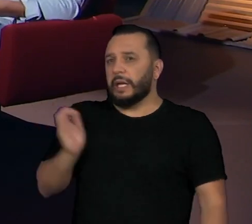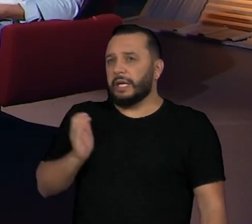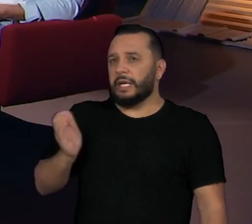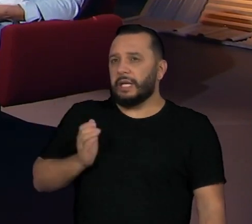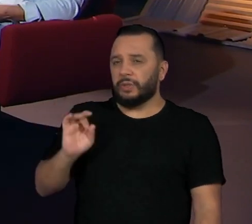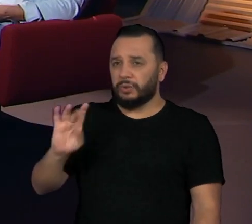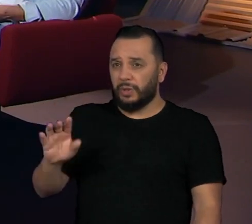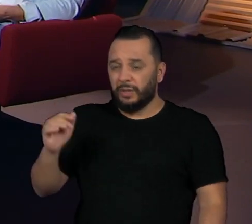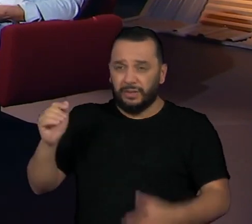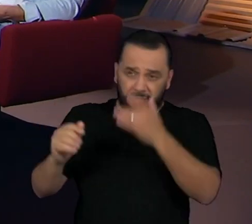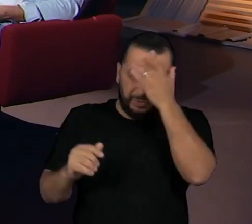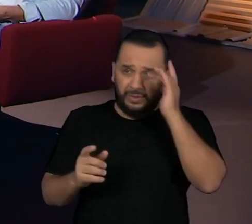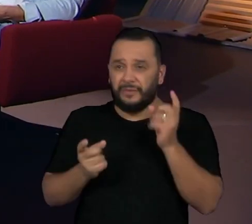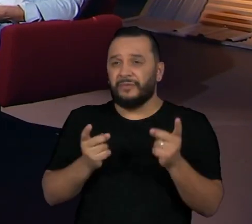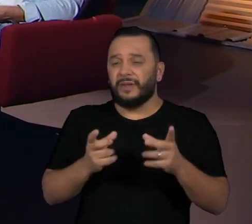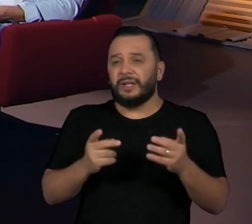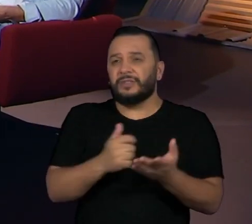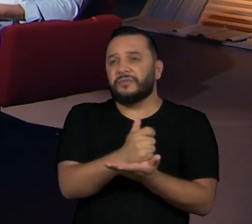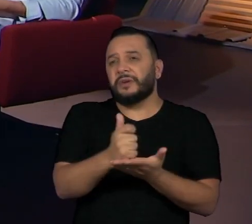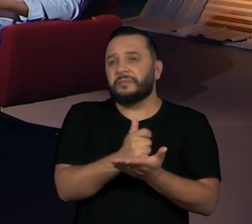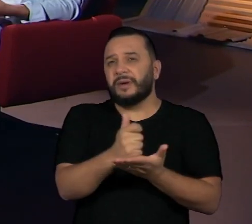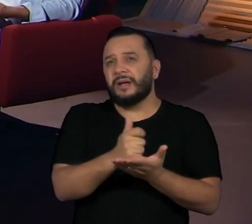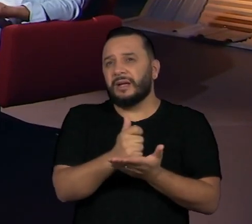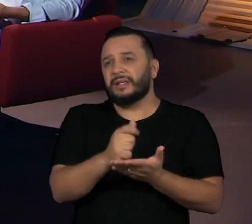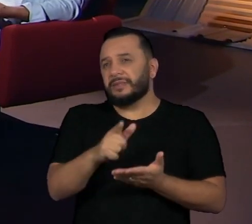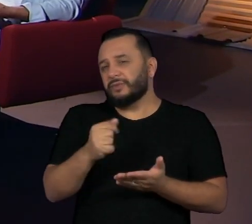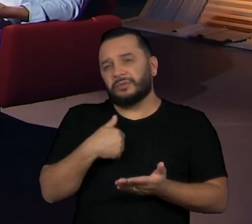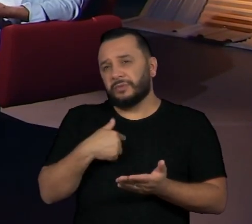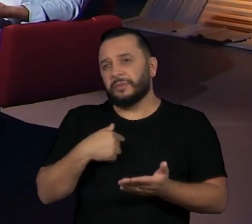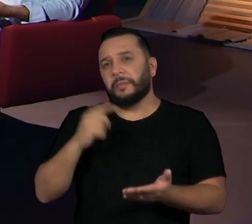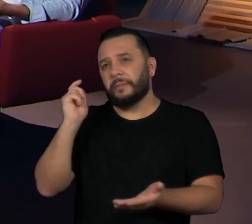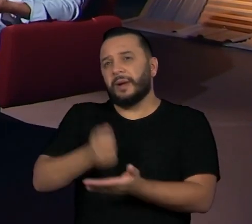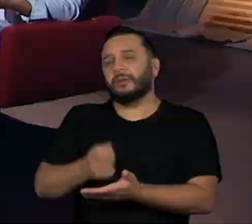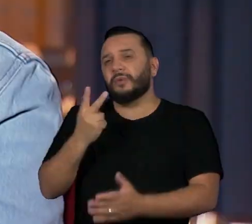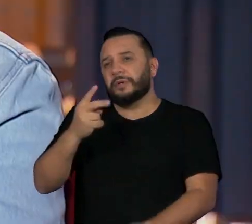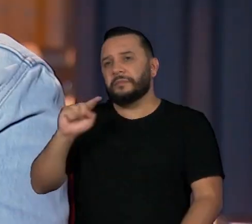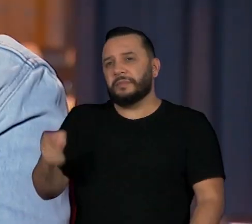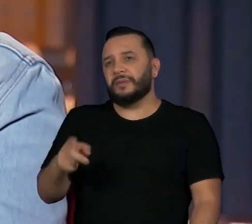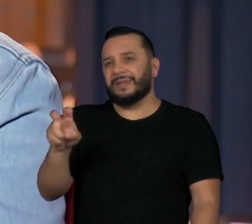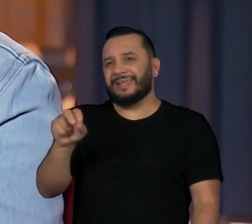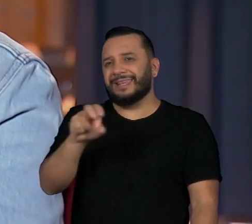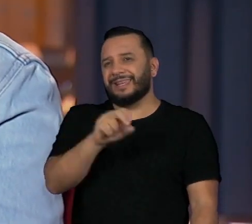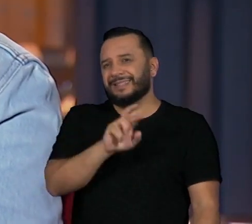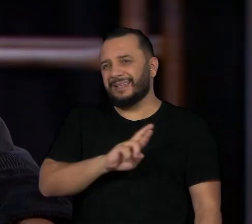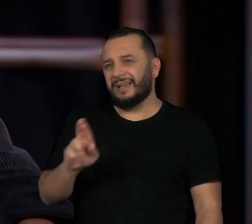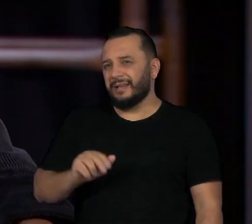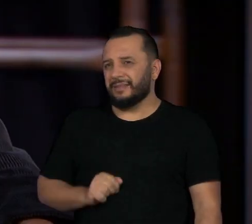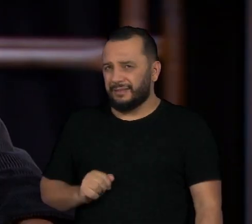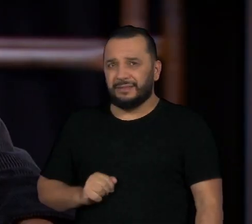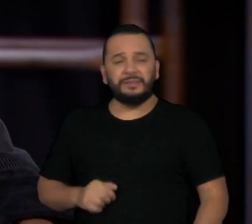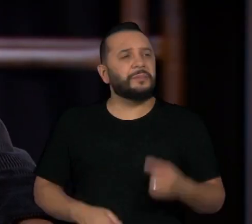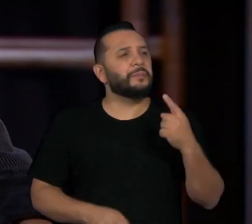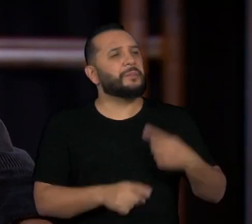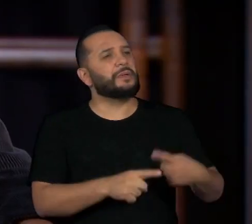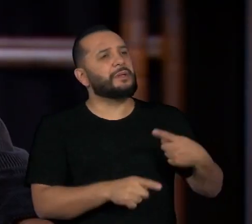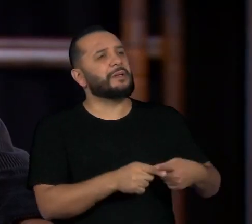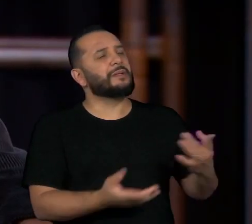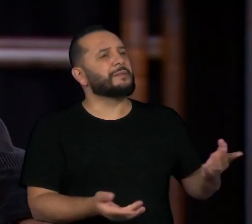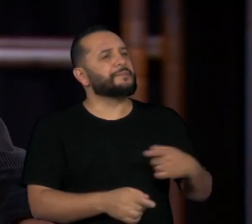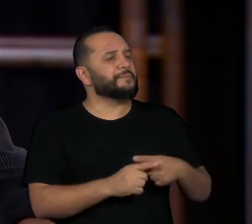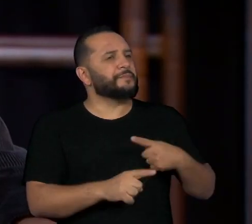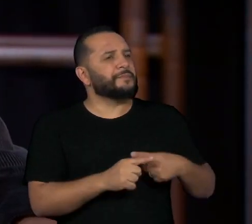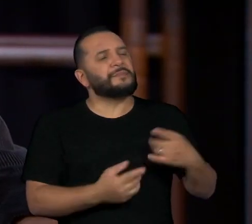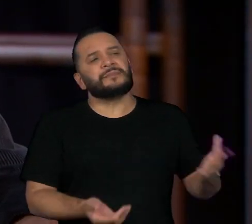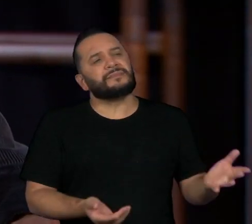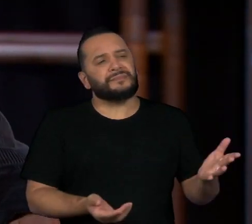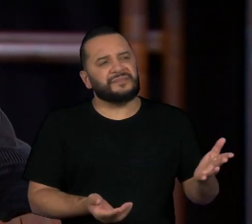farmácia, a base de constituintes da maconha, custa R$2.500. Exato. Então, precisamos falar... Por que, professor? Porque